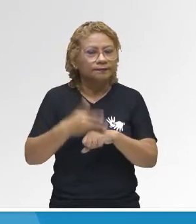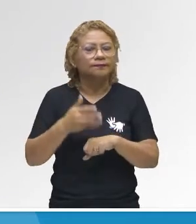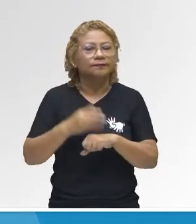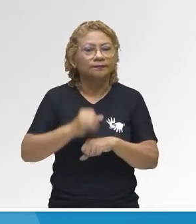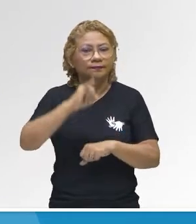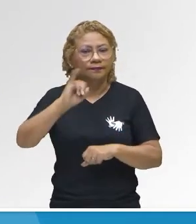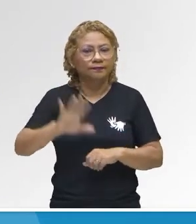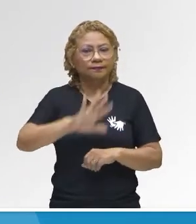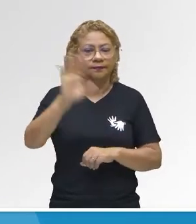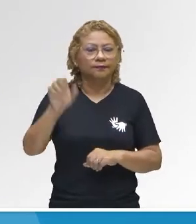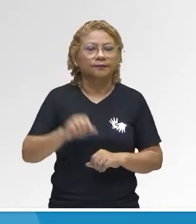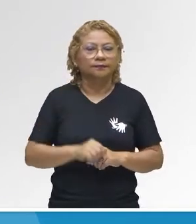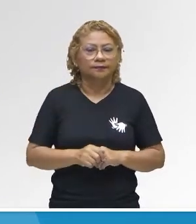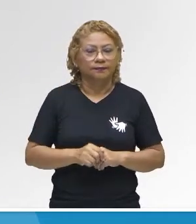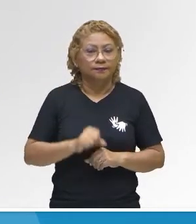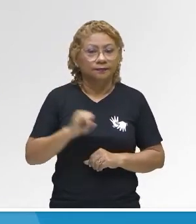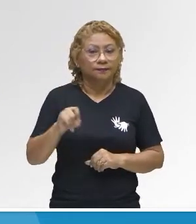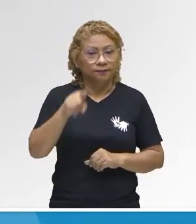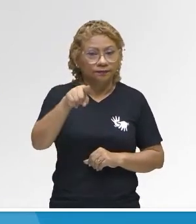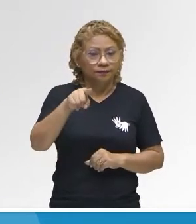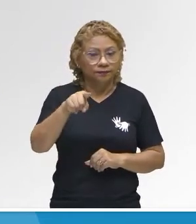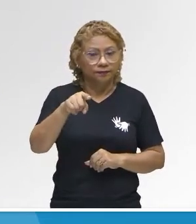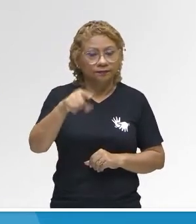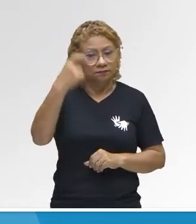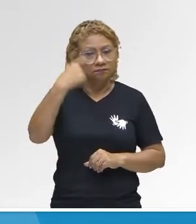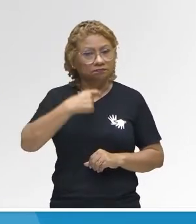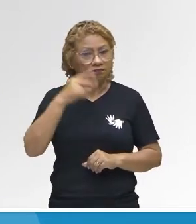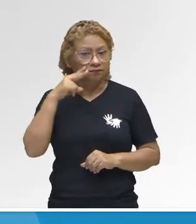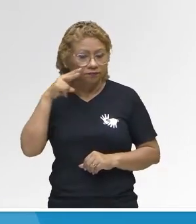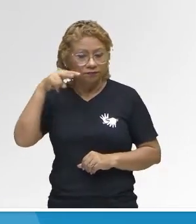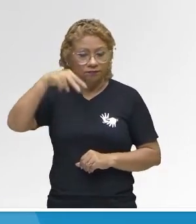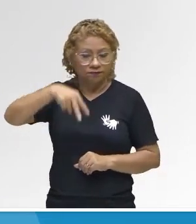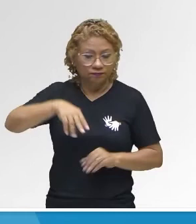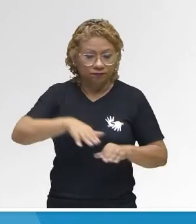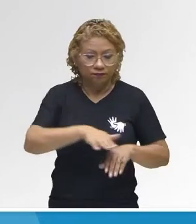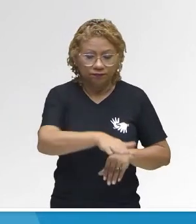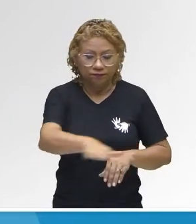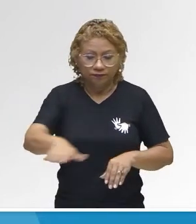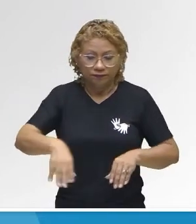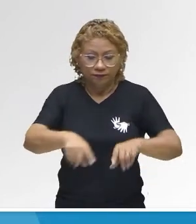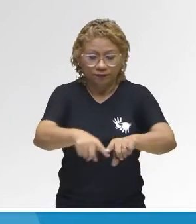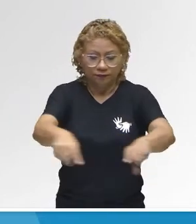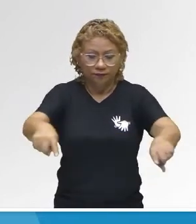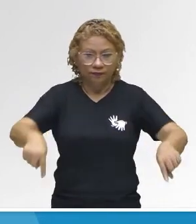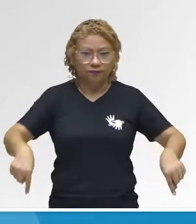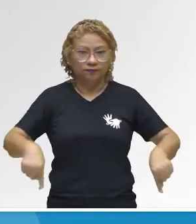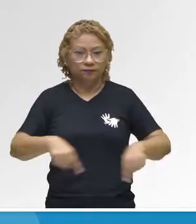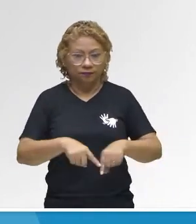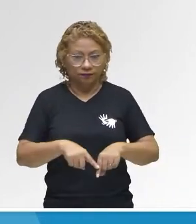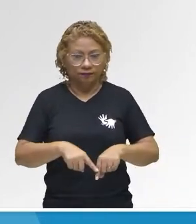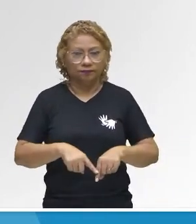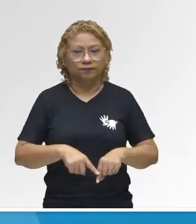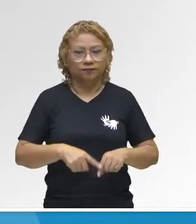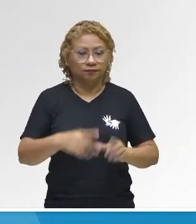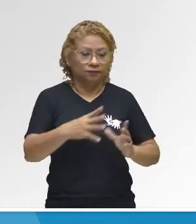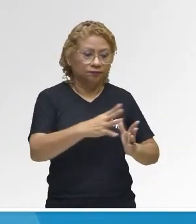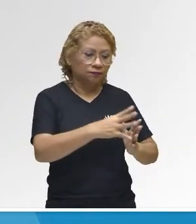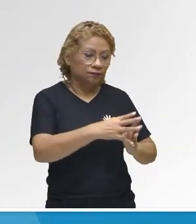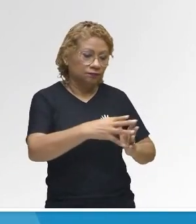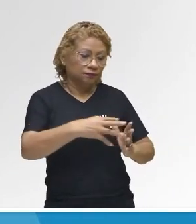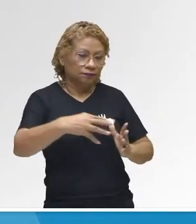eu observar de cima para baixo, o que eu vou ver aqui no chão? Exatamente a sombra